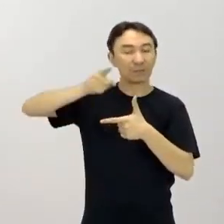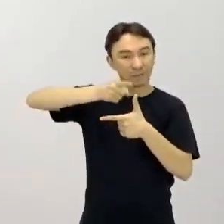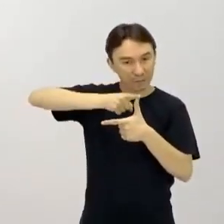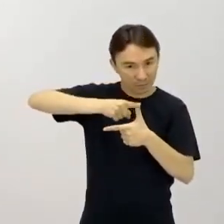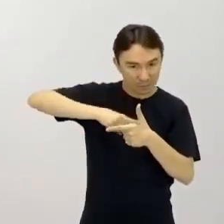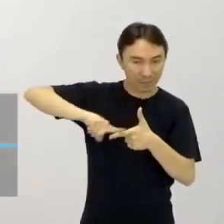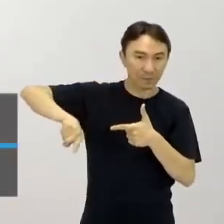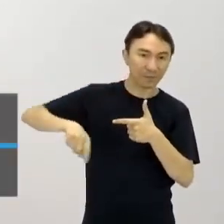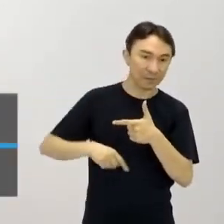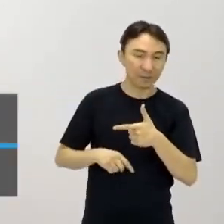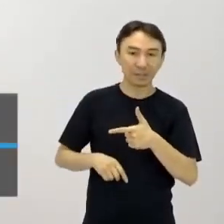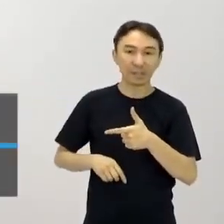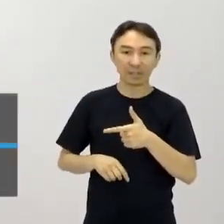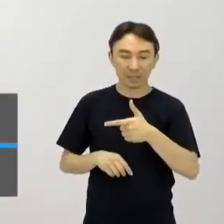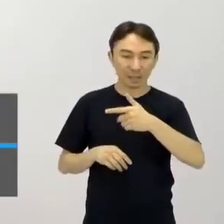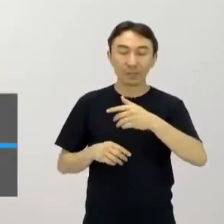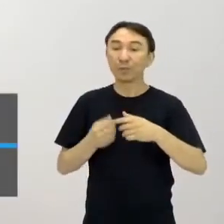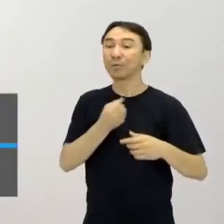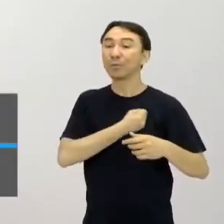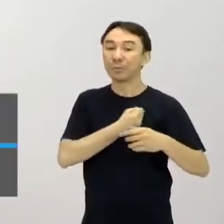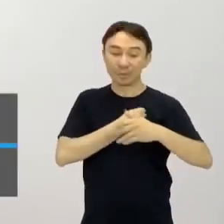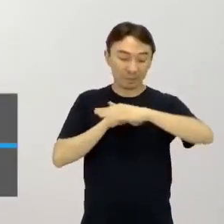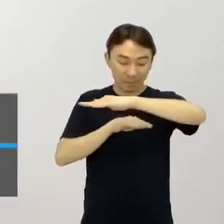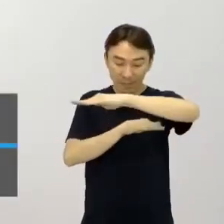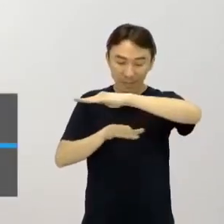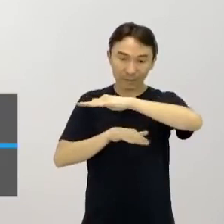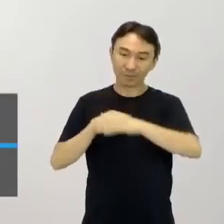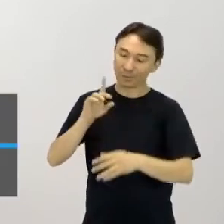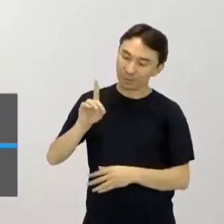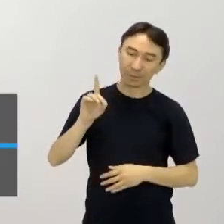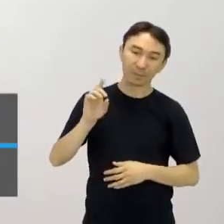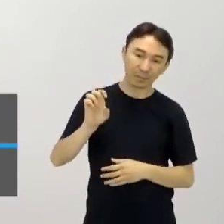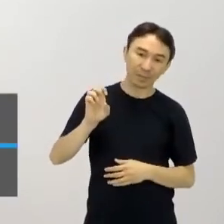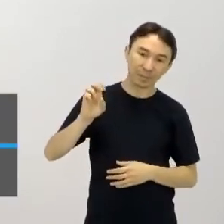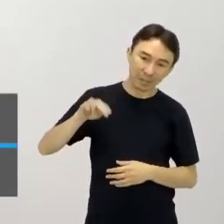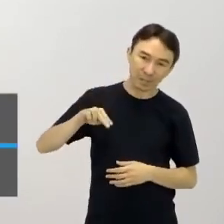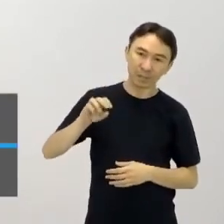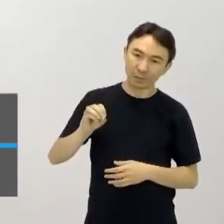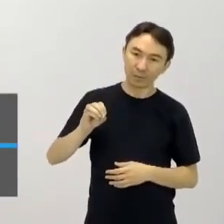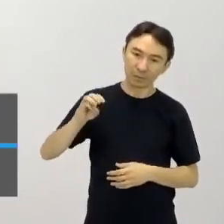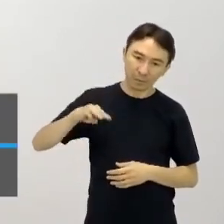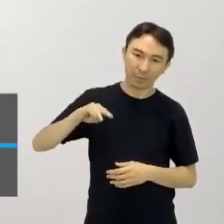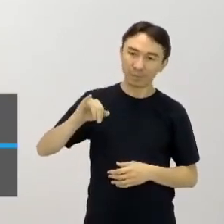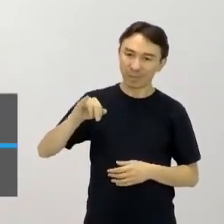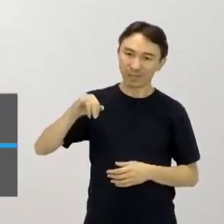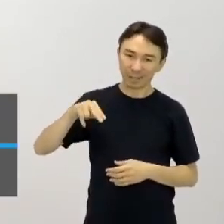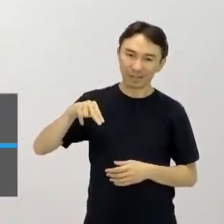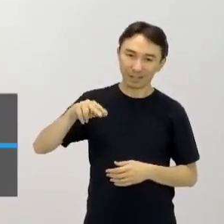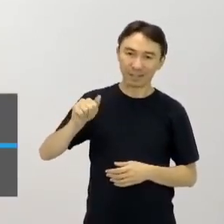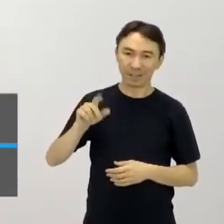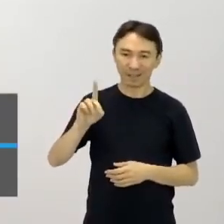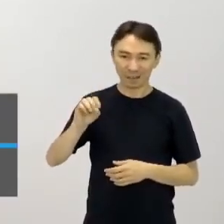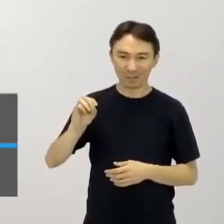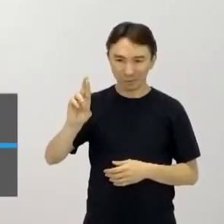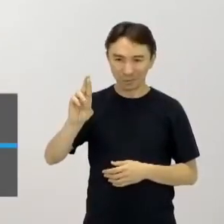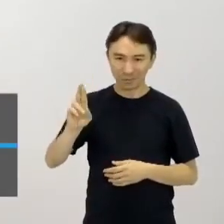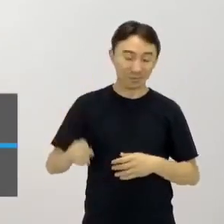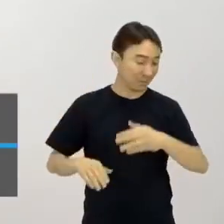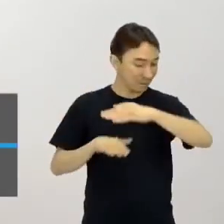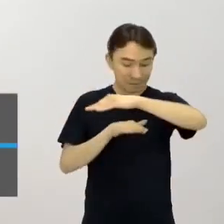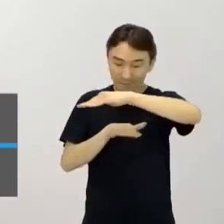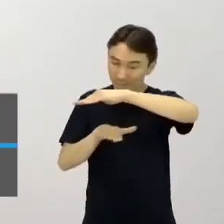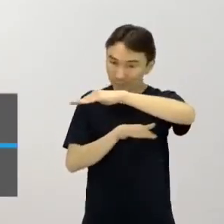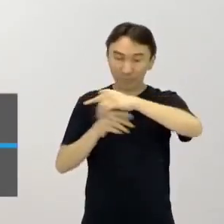o denominador é o número de baixo da fração, tá? Então esse número de baixo é o número pelo qual você vai dividir o